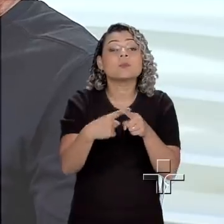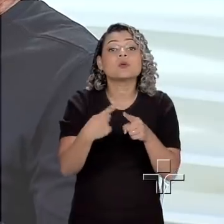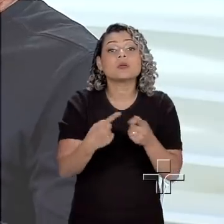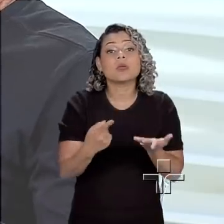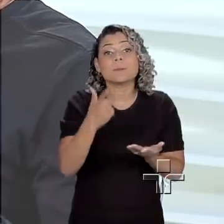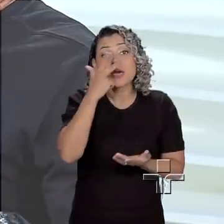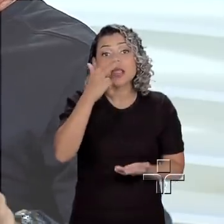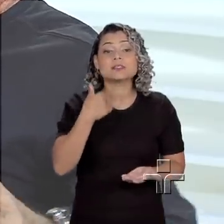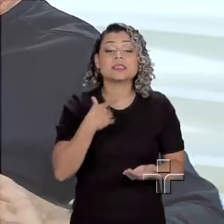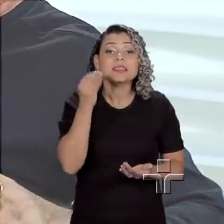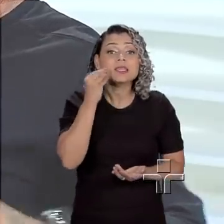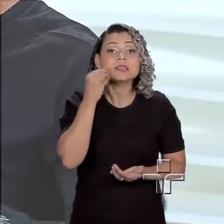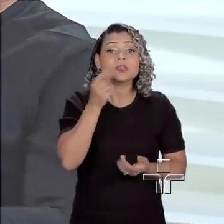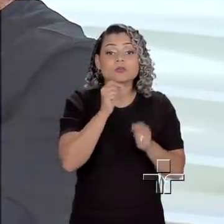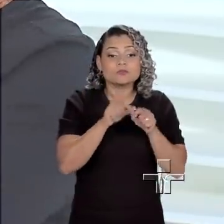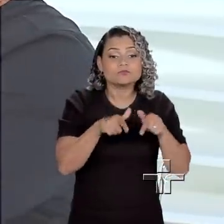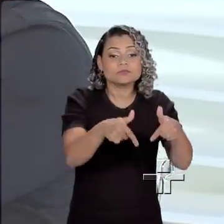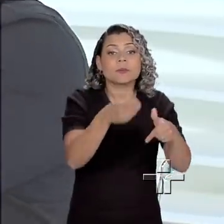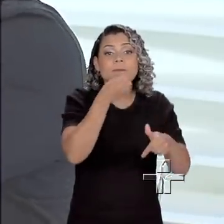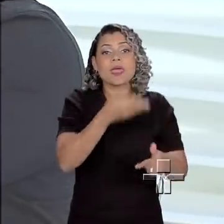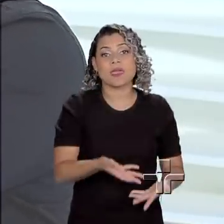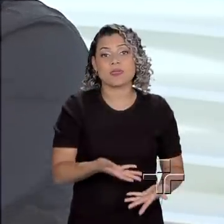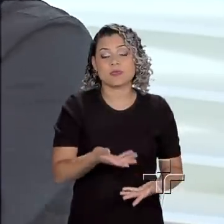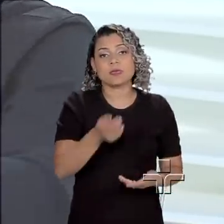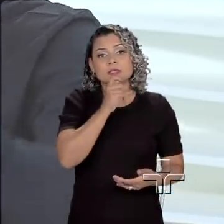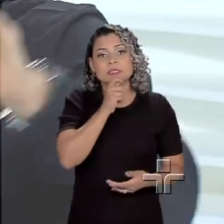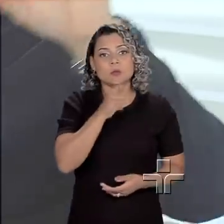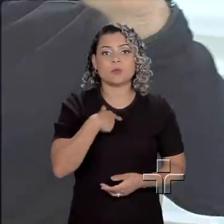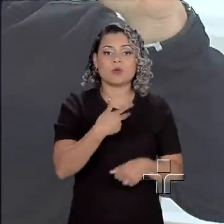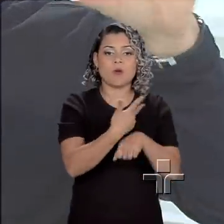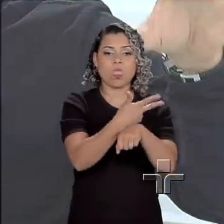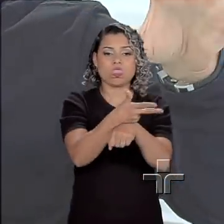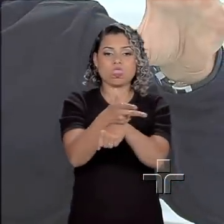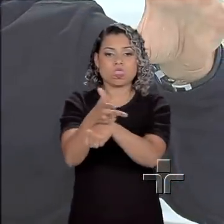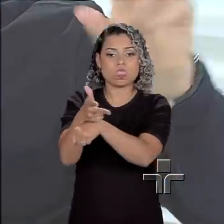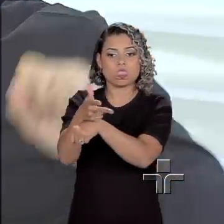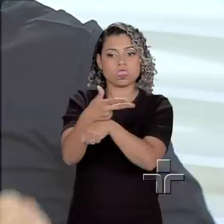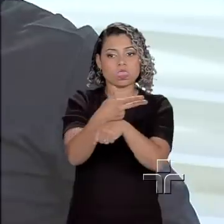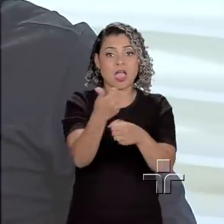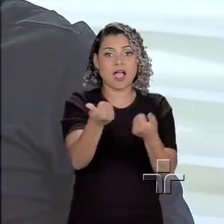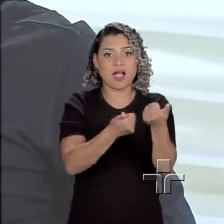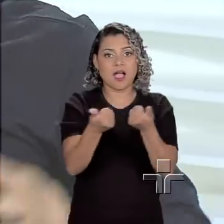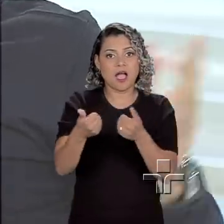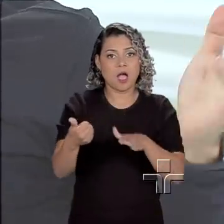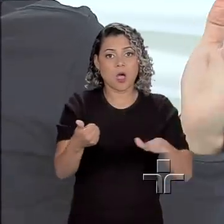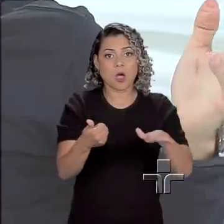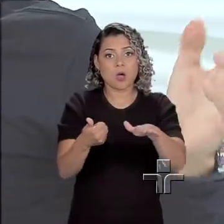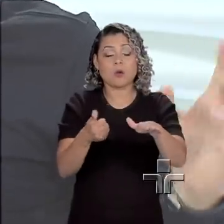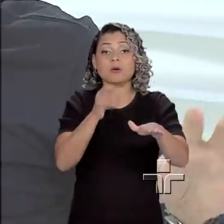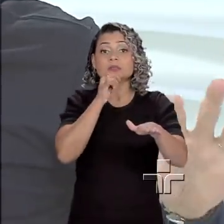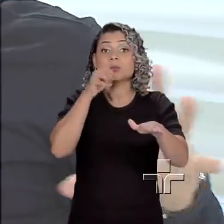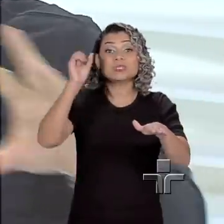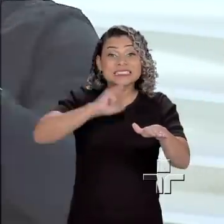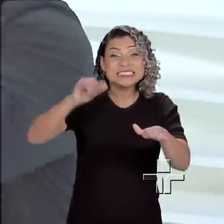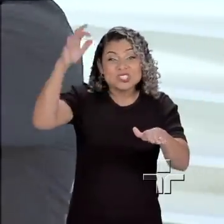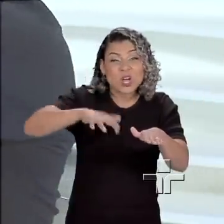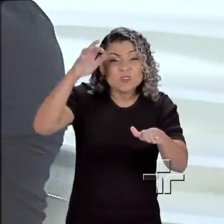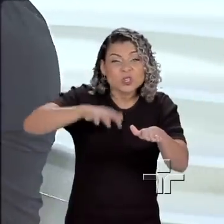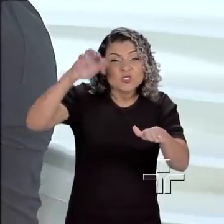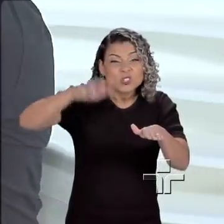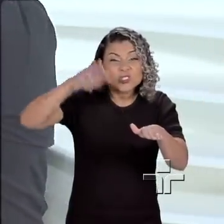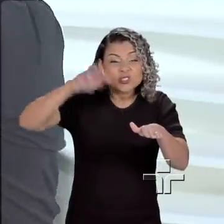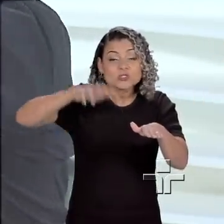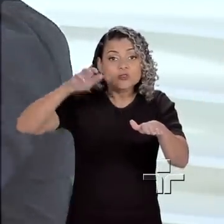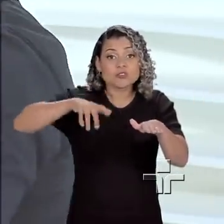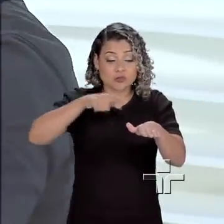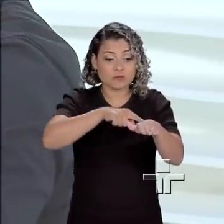bem, que é o seguinte, é eu rerotear carros em São Paulo quando tiver tempestade. Quando tiver tempestade, o sinal obriga